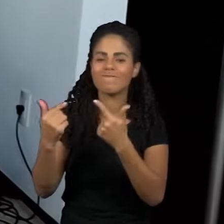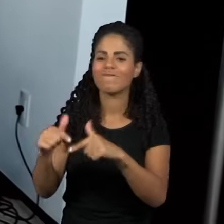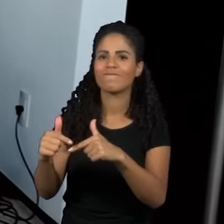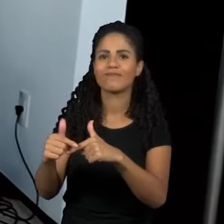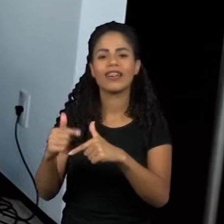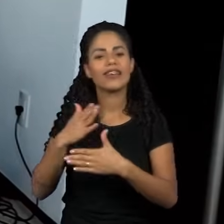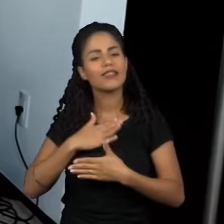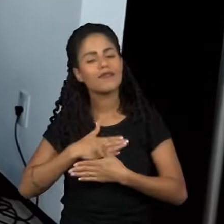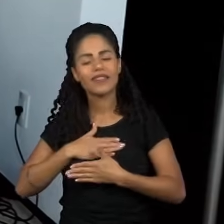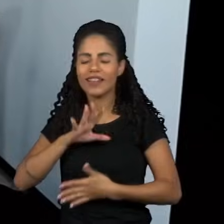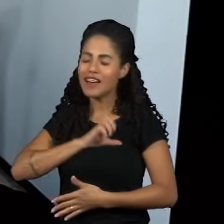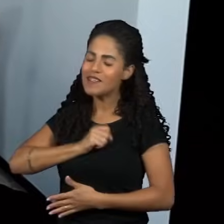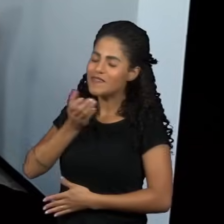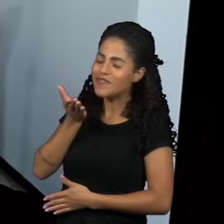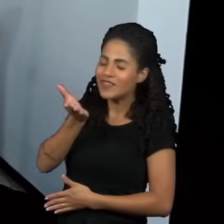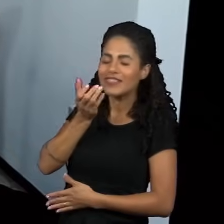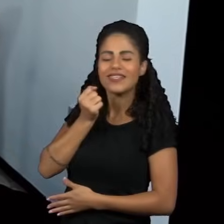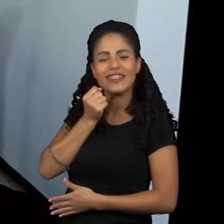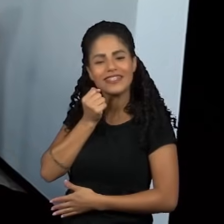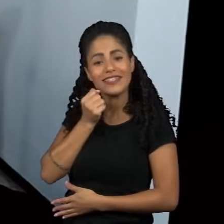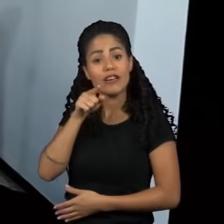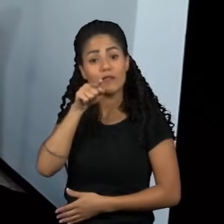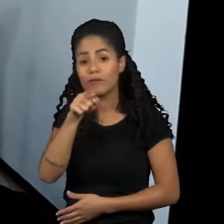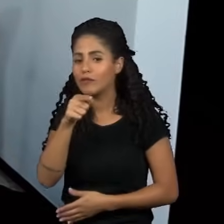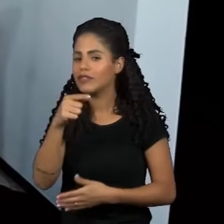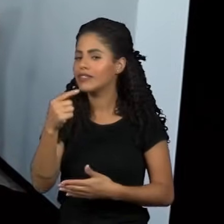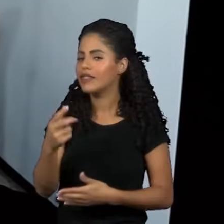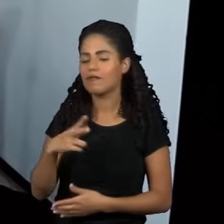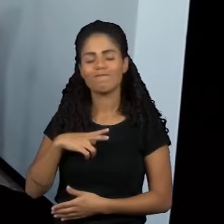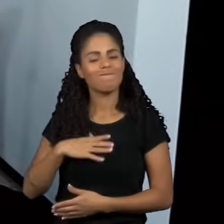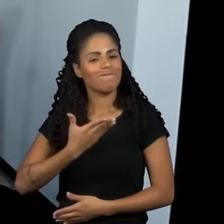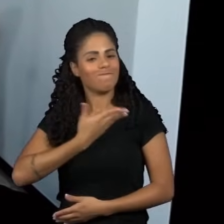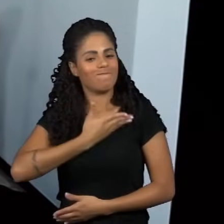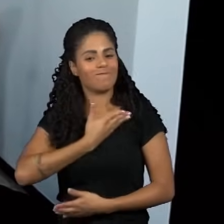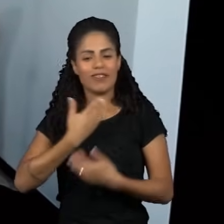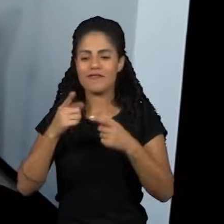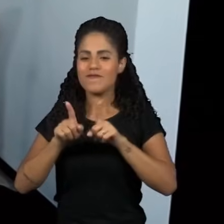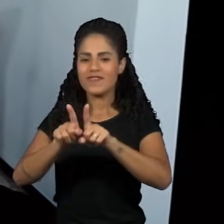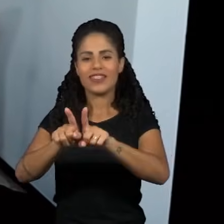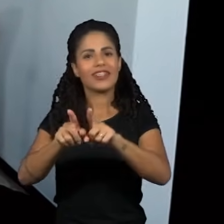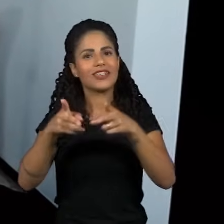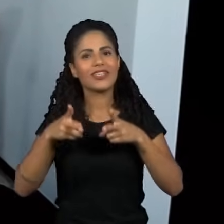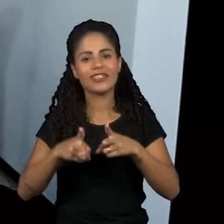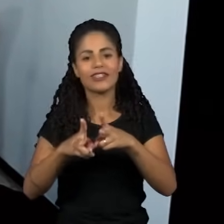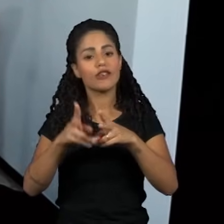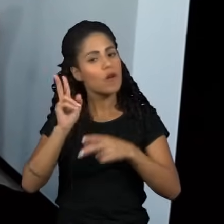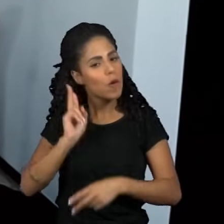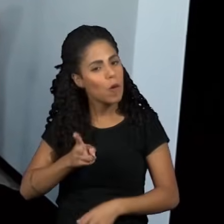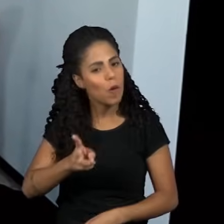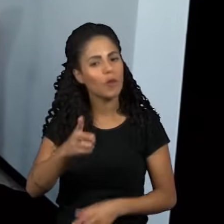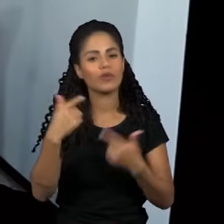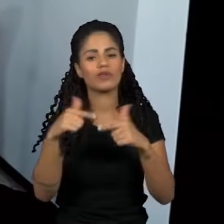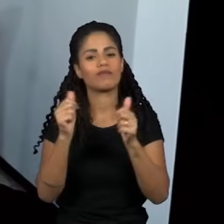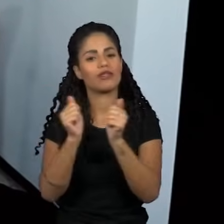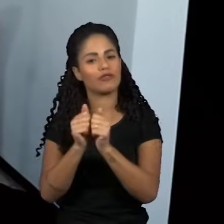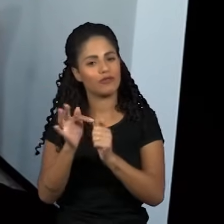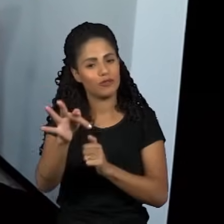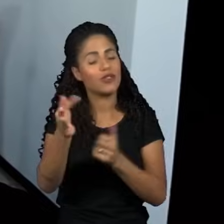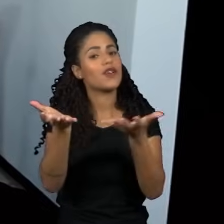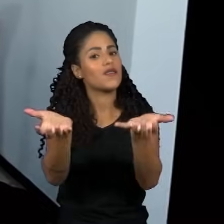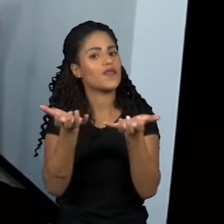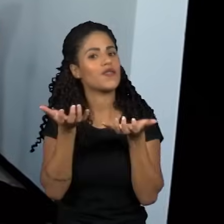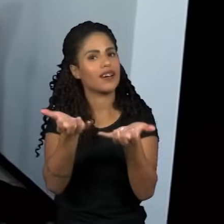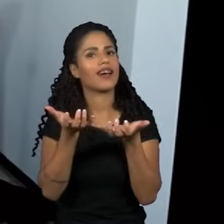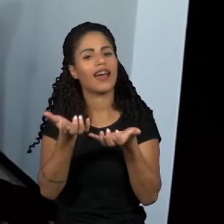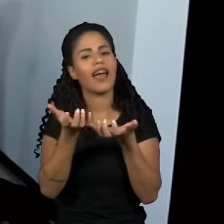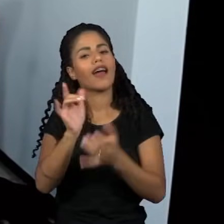e te amar. Você foi uma grande parceira e espero que ainda façamos muitos trabalhos juntos.